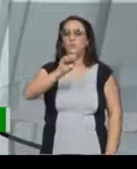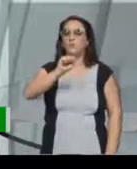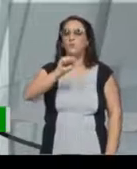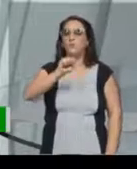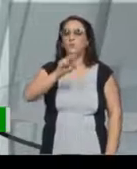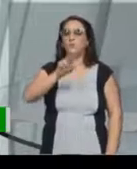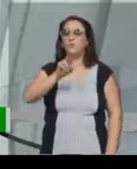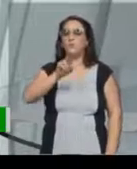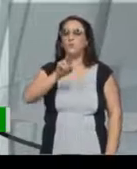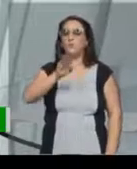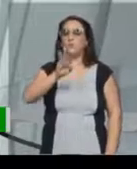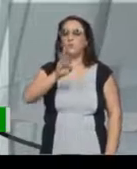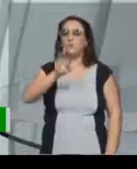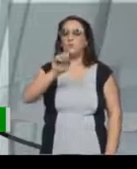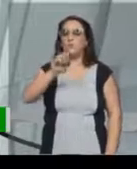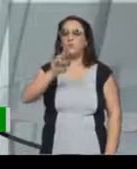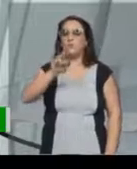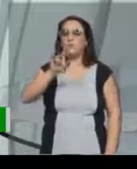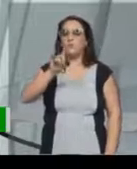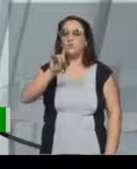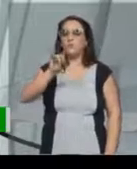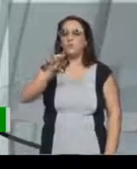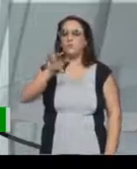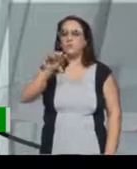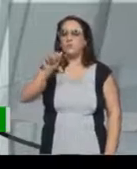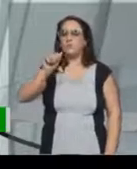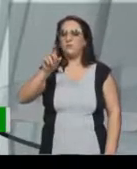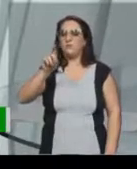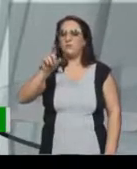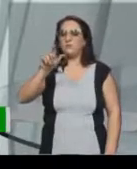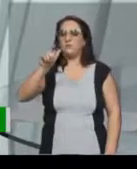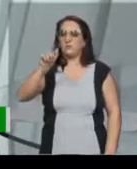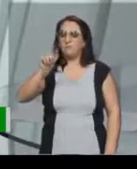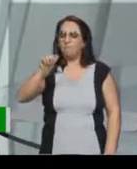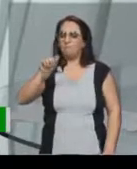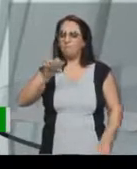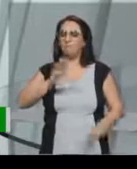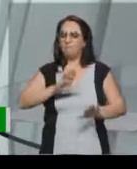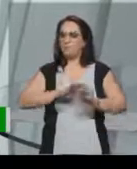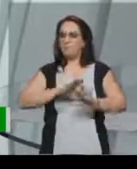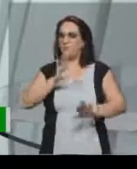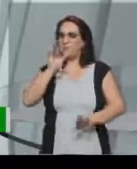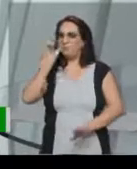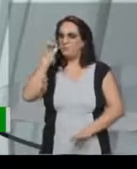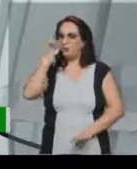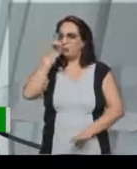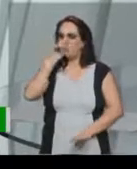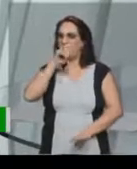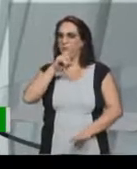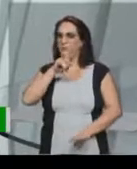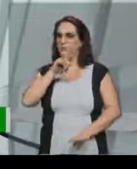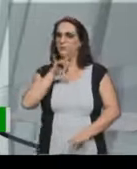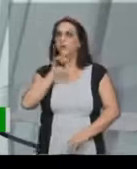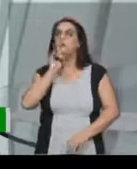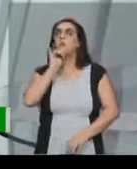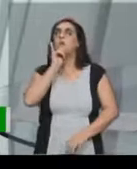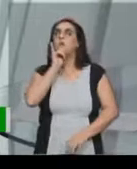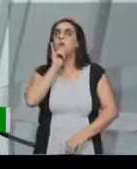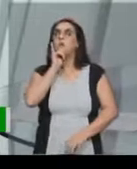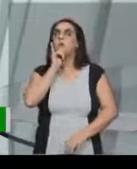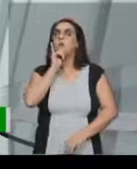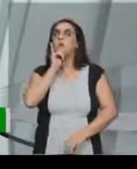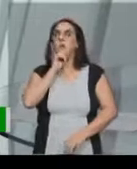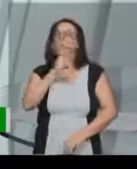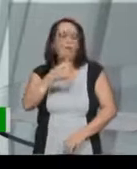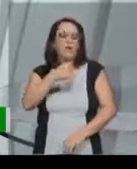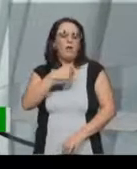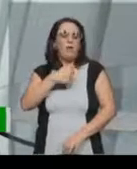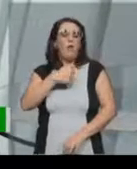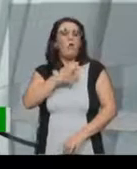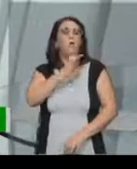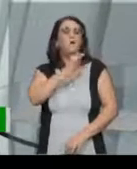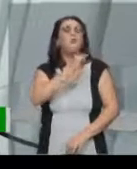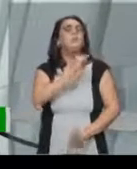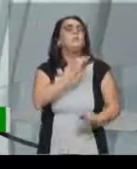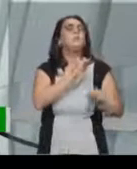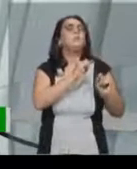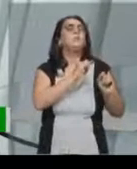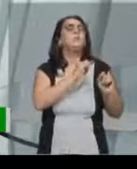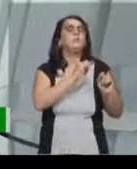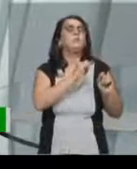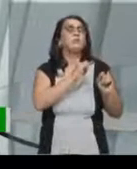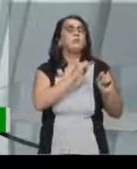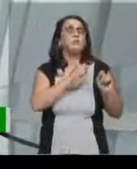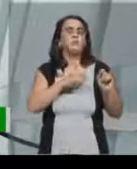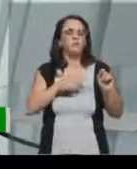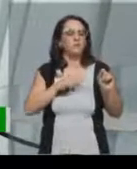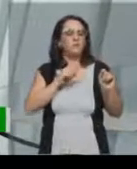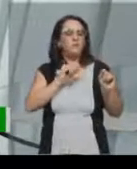duas orações dependentes. Se eu falo assim, eu disse que... Olha, se eu parar aqui, você fala, disse o quê?